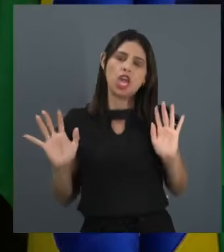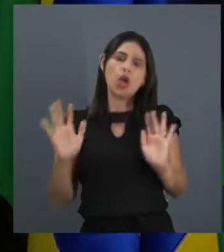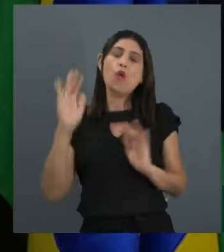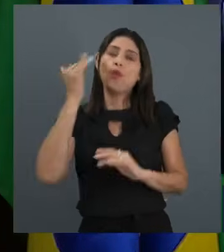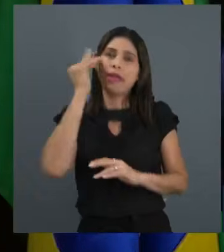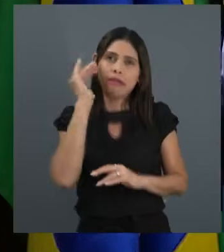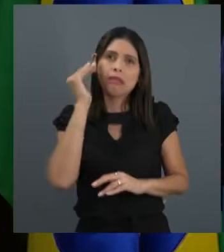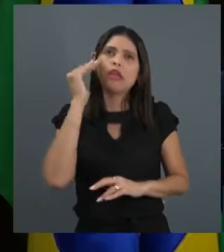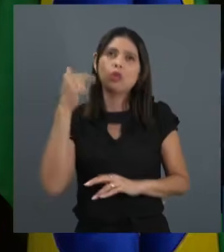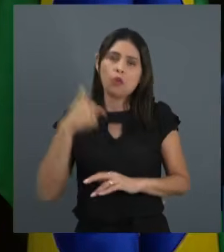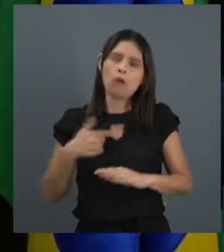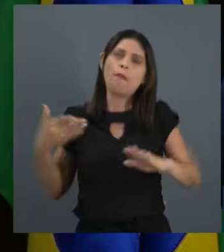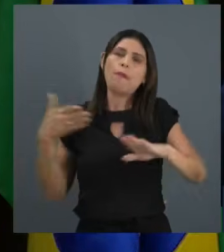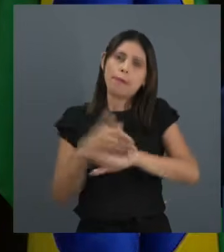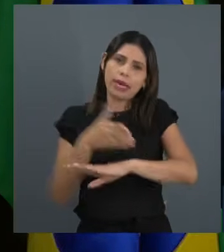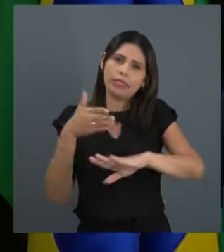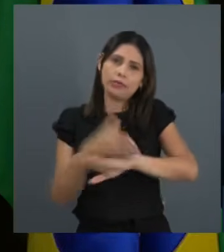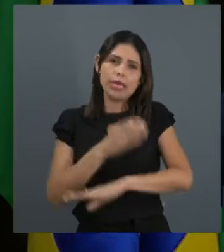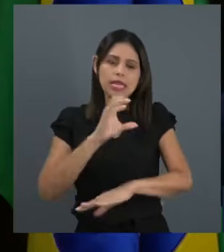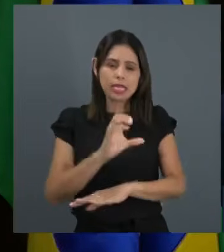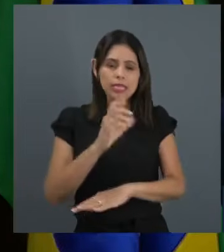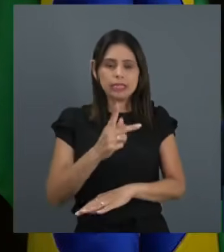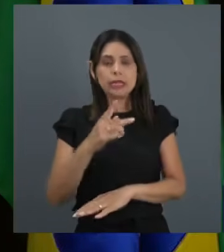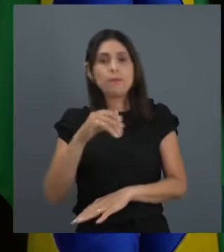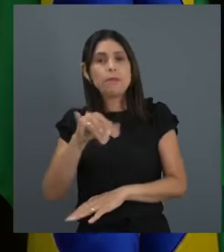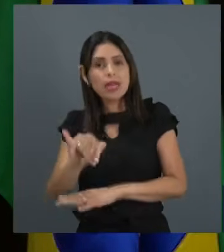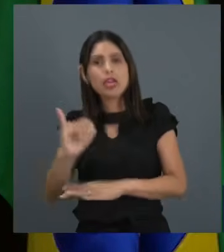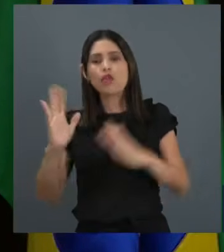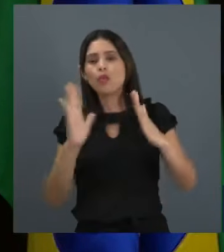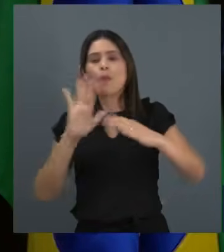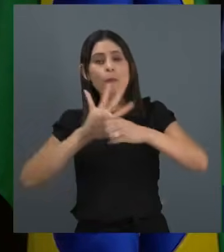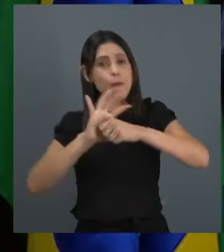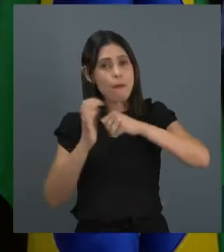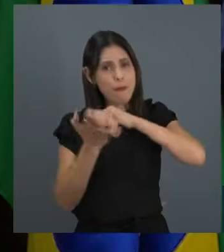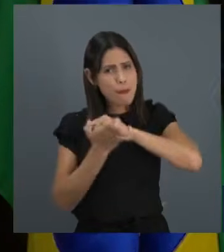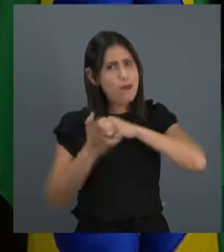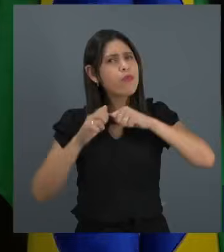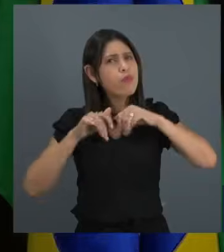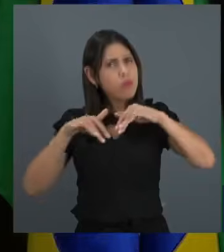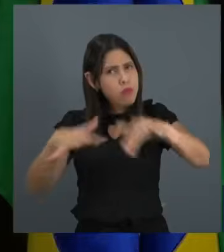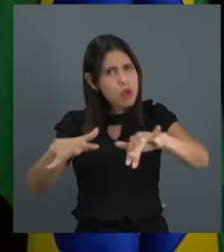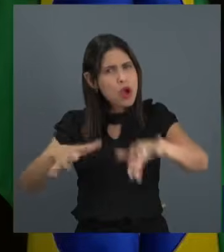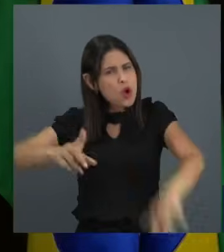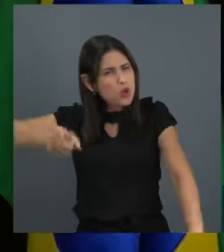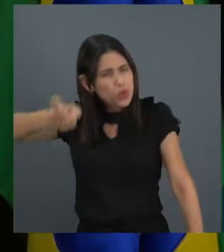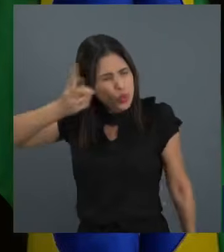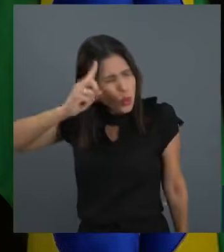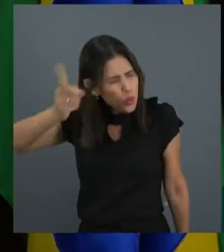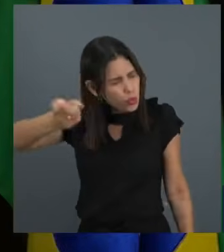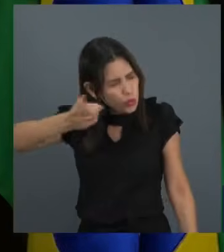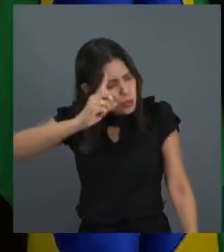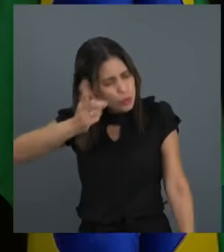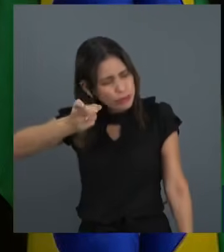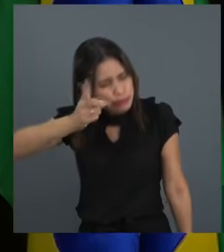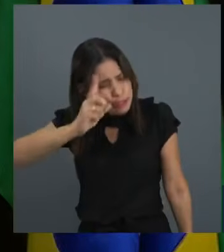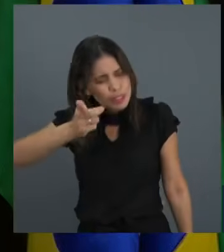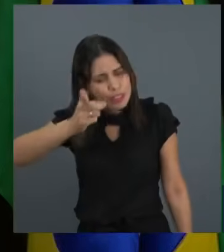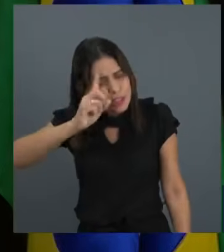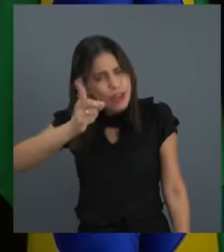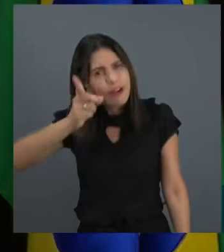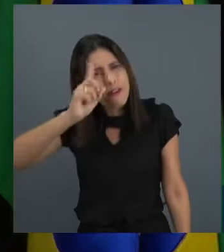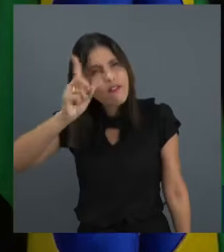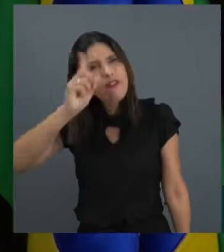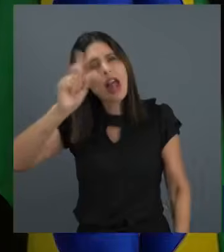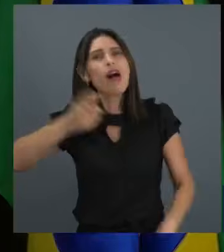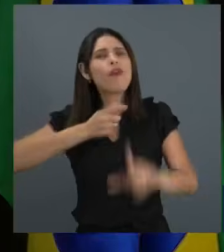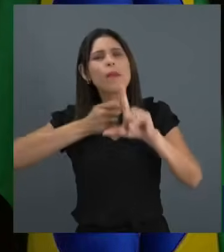eu participei da CPI, presidente, da Covid, da pandemia, e era todo dia os grandes veículos de comunicação falando